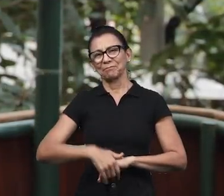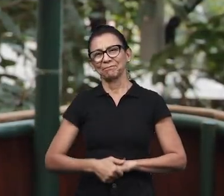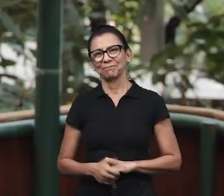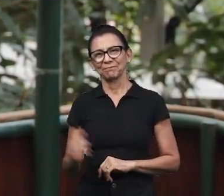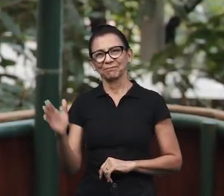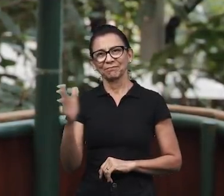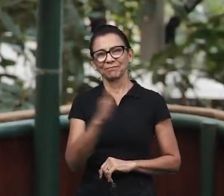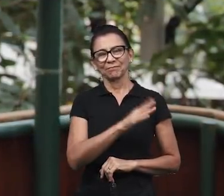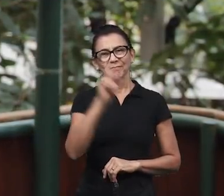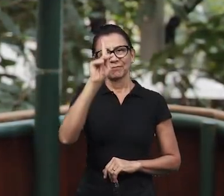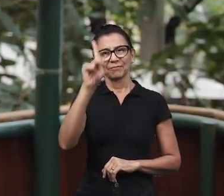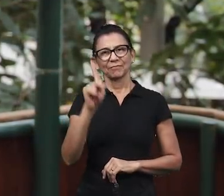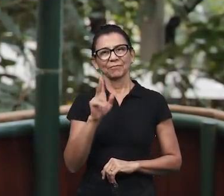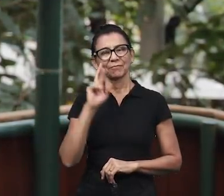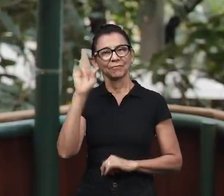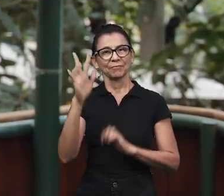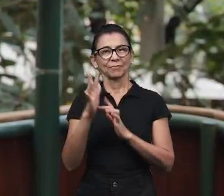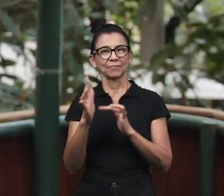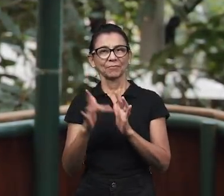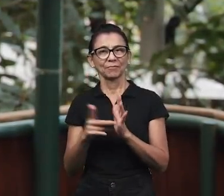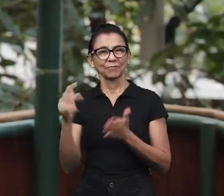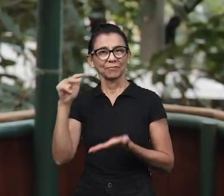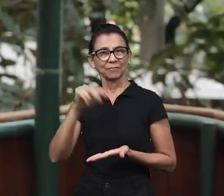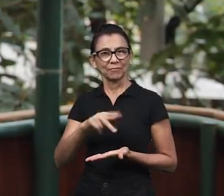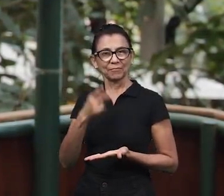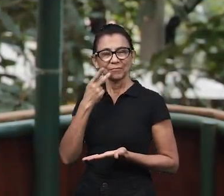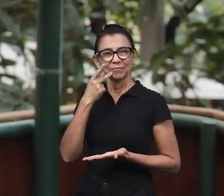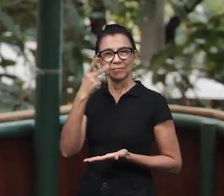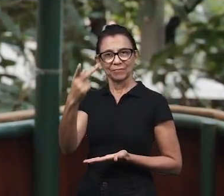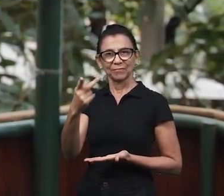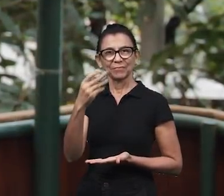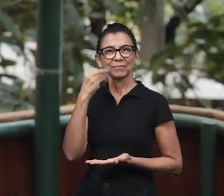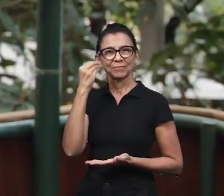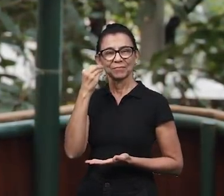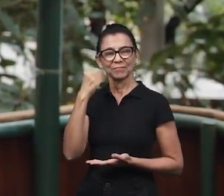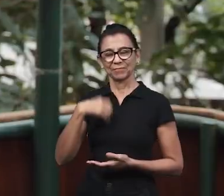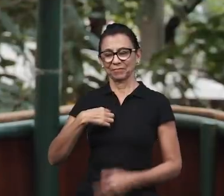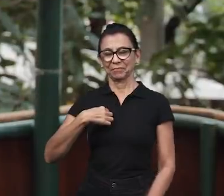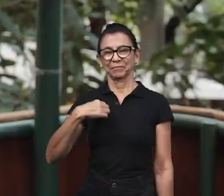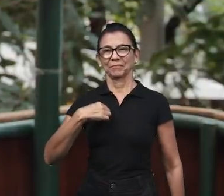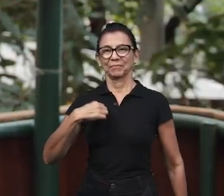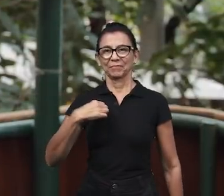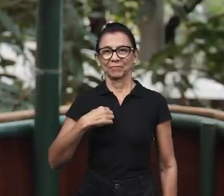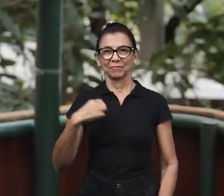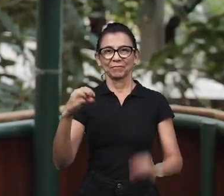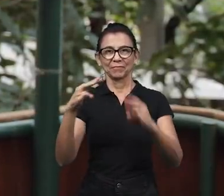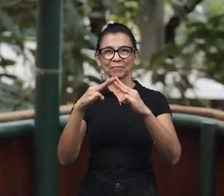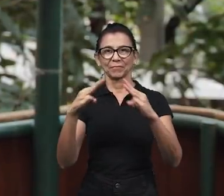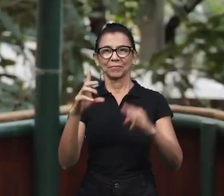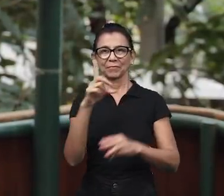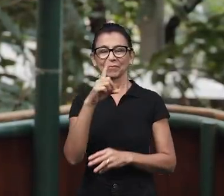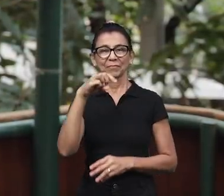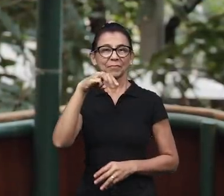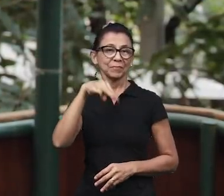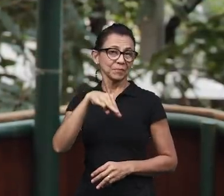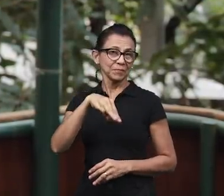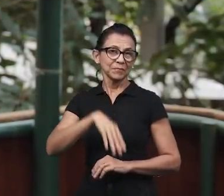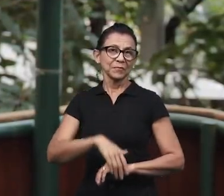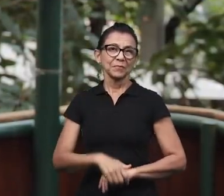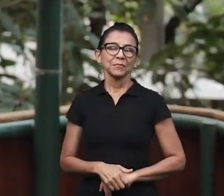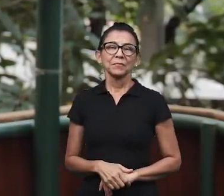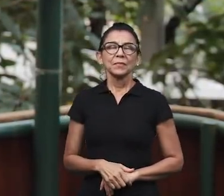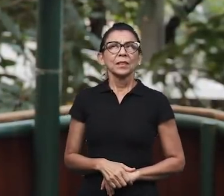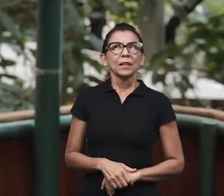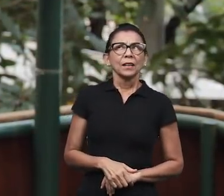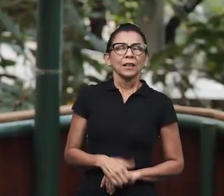Hoje eu vim aqui contar minha experiência como voluntária aqui no Manaim de Nunes Martins. E no segundo seminário que eu subi, eu